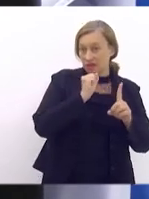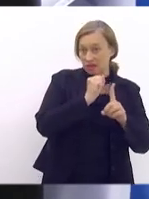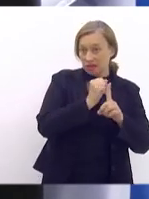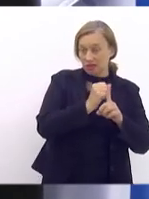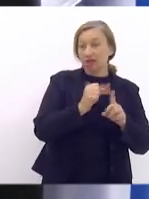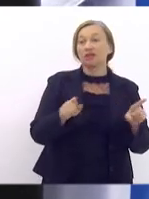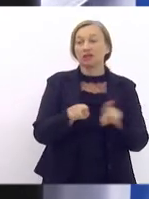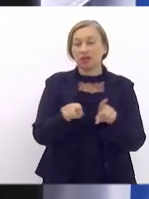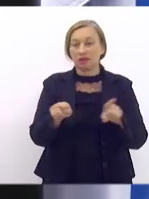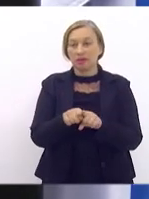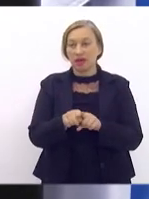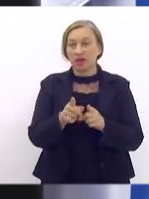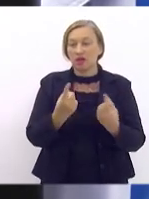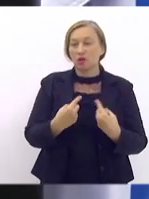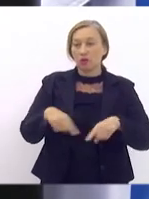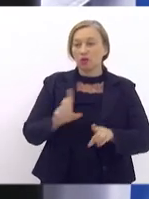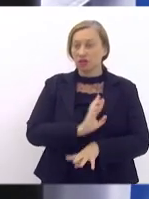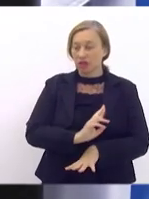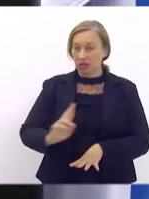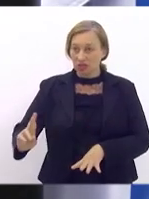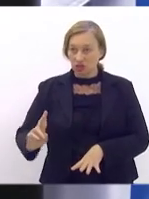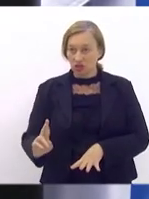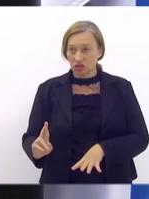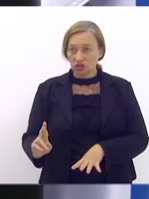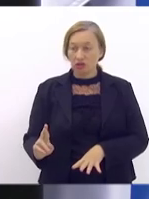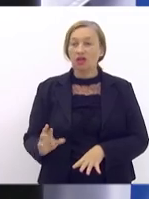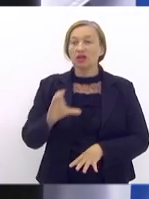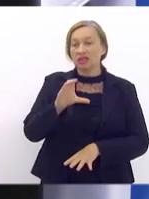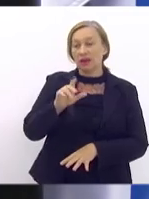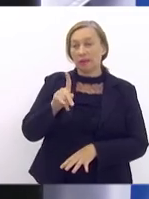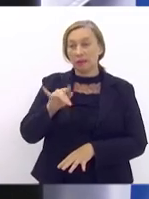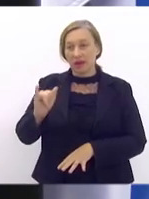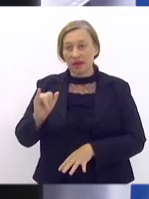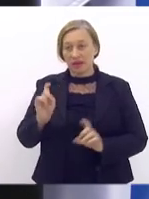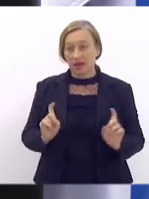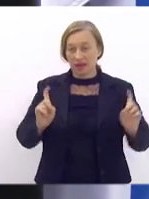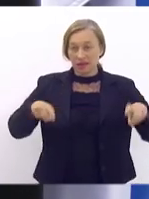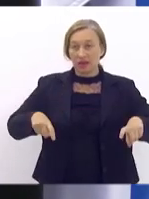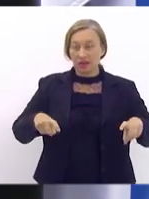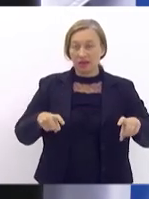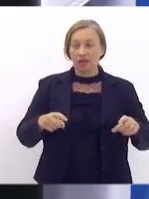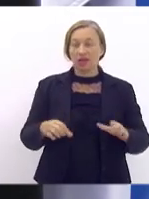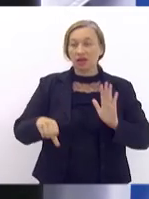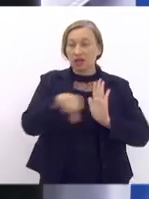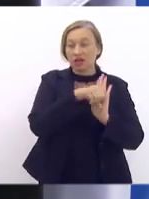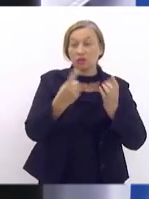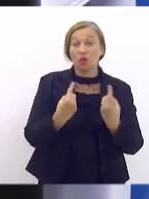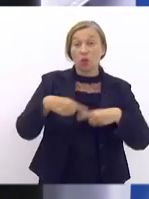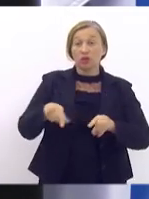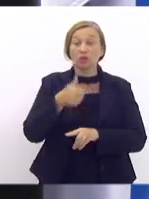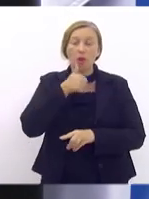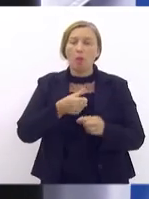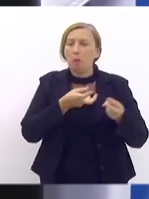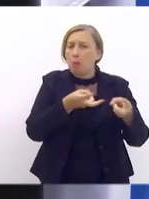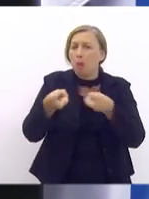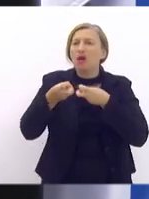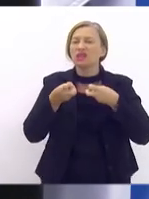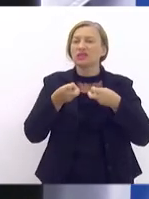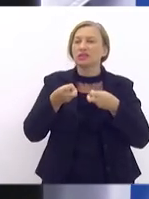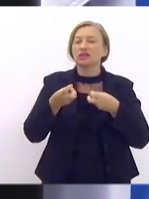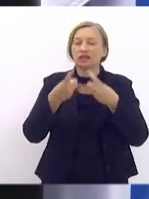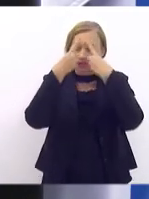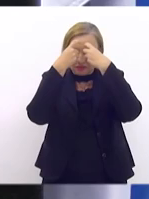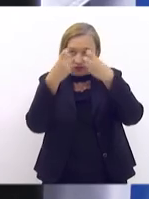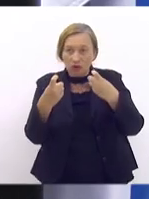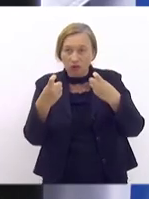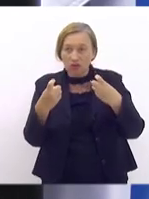da intolerância religiosa. E no terceiro mandato, a CPI dos crimes cibernéticos contra a mulher, porque percebemos que essa